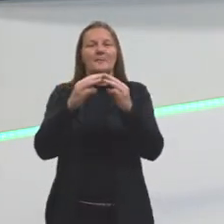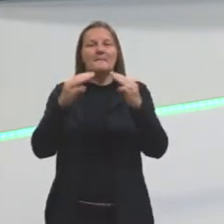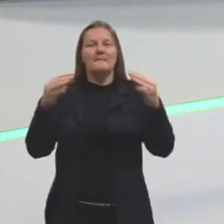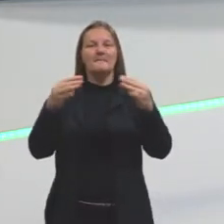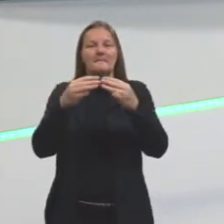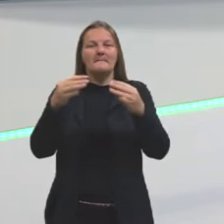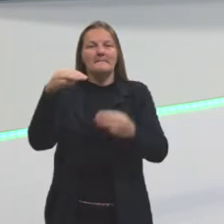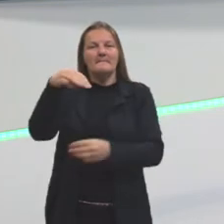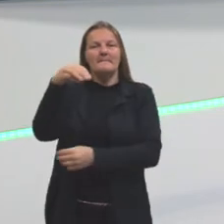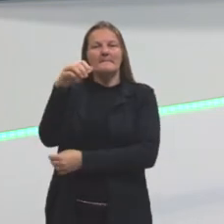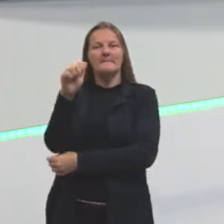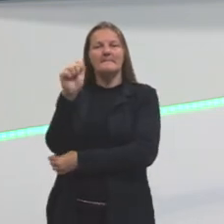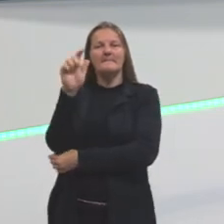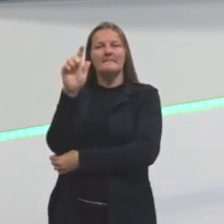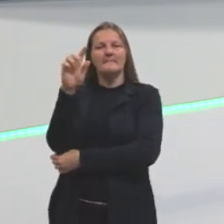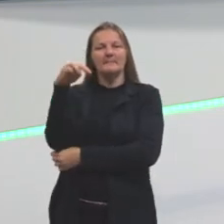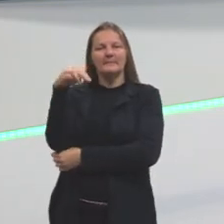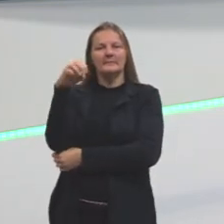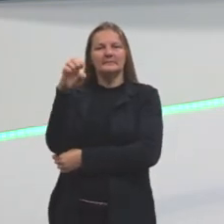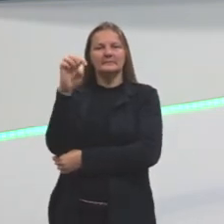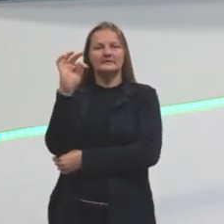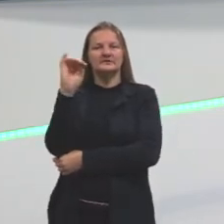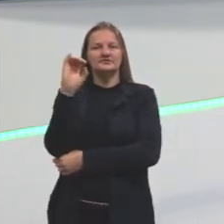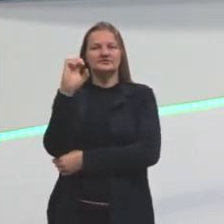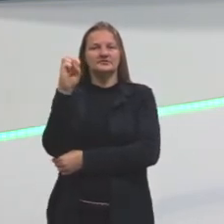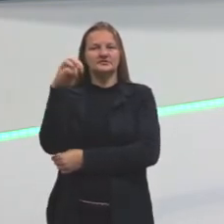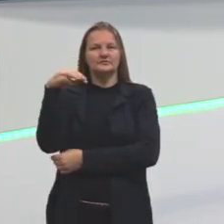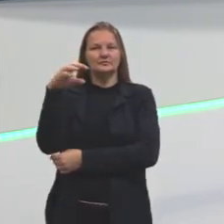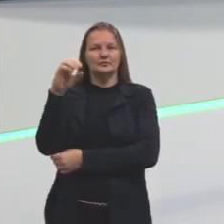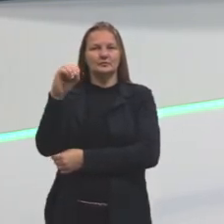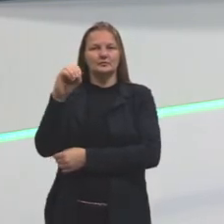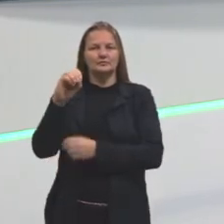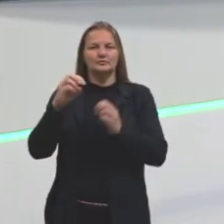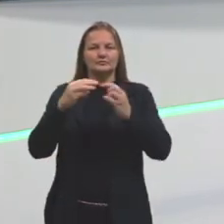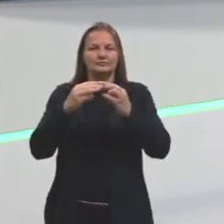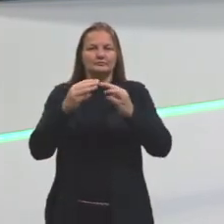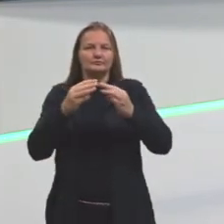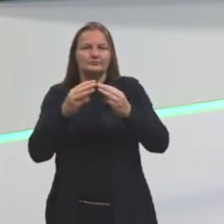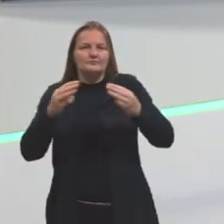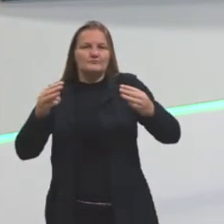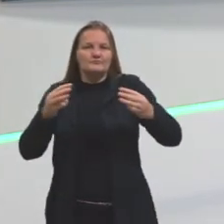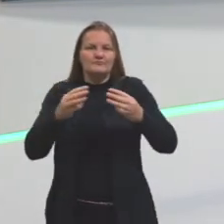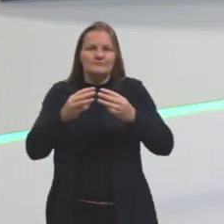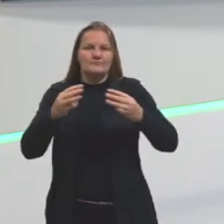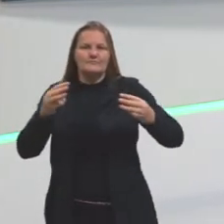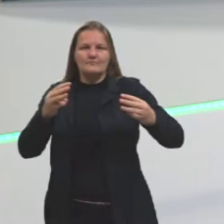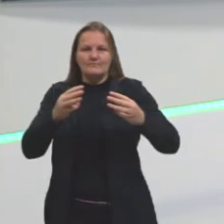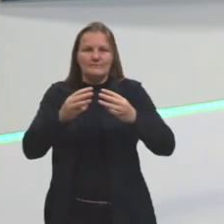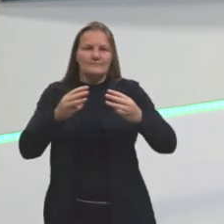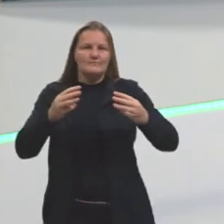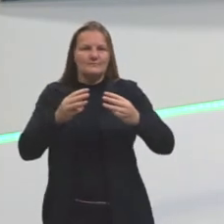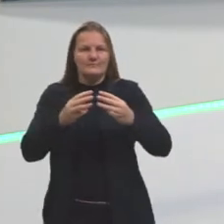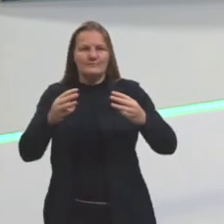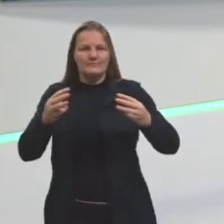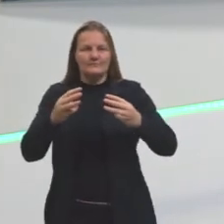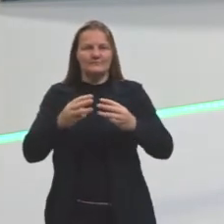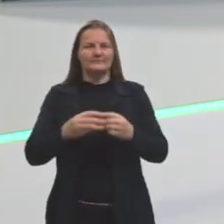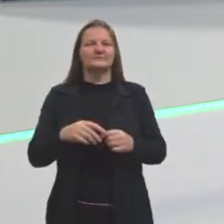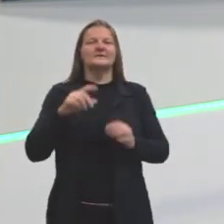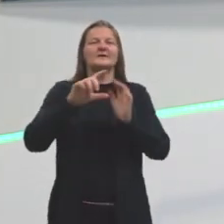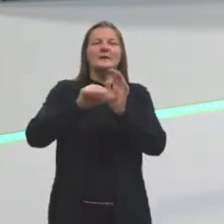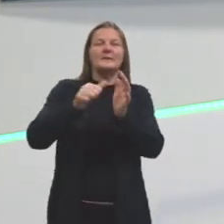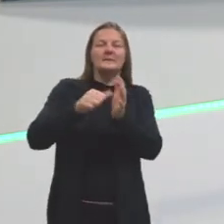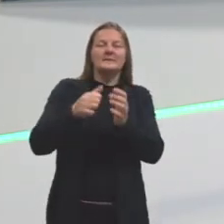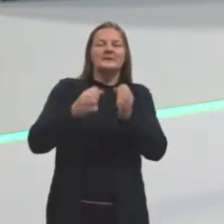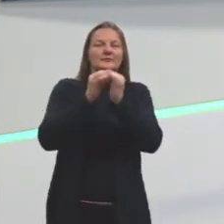uma grande área né mas ele tem algumas partes que a gente vai entender primeiro para depois chegar no eletromagnetismo né primeiro